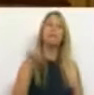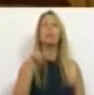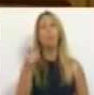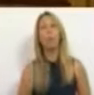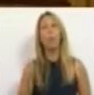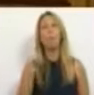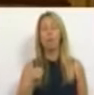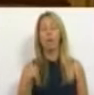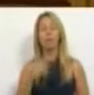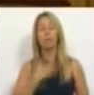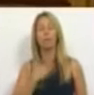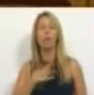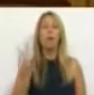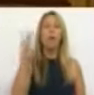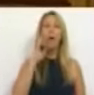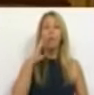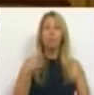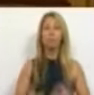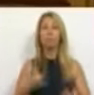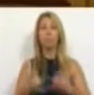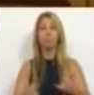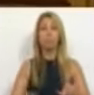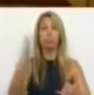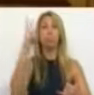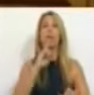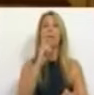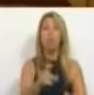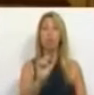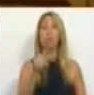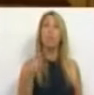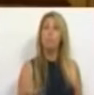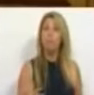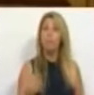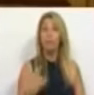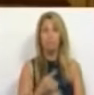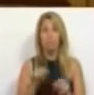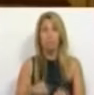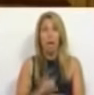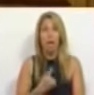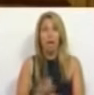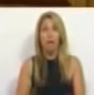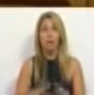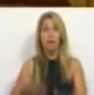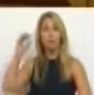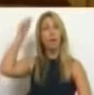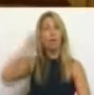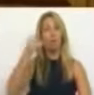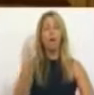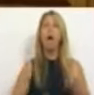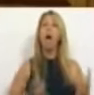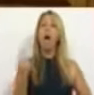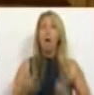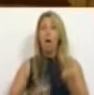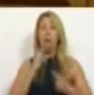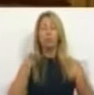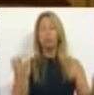nunca quiseram ouvir os sucessivos e múltiplos avisos do PCP, inclusivamente na Assembleia da República. Alguns dos que recusam